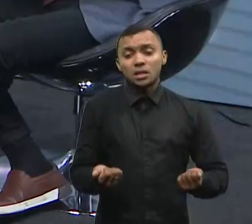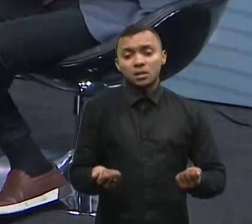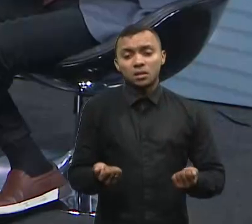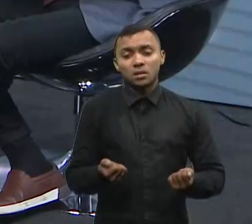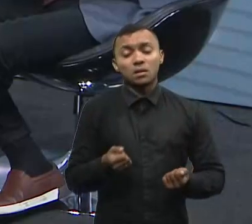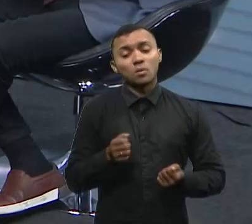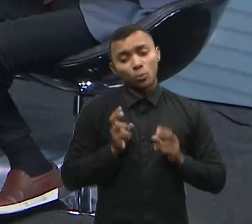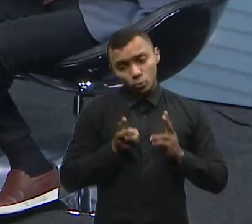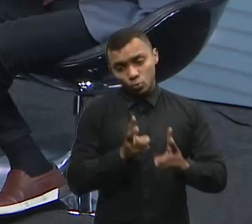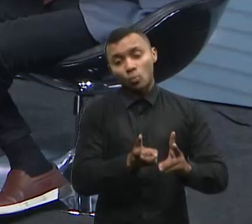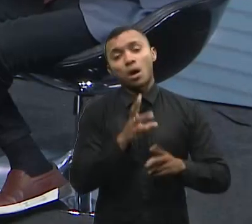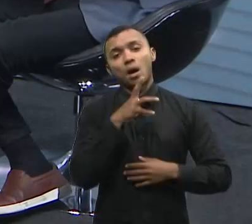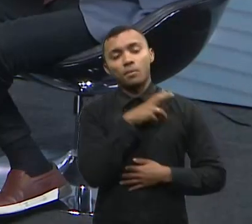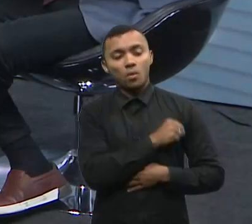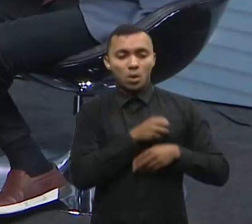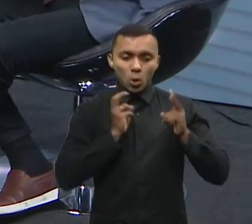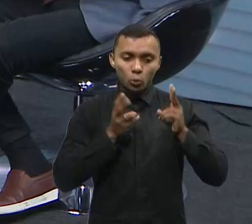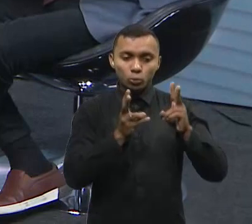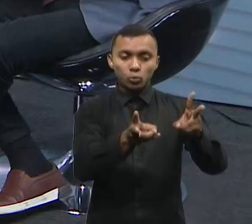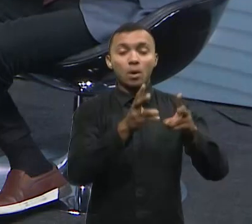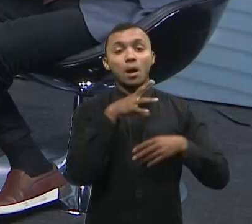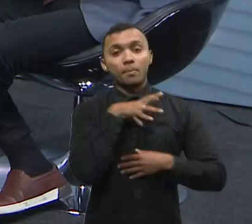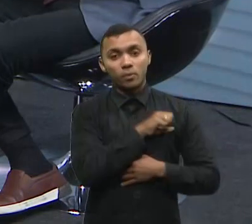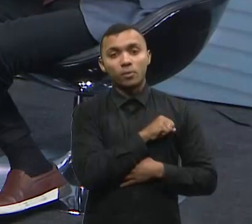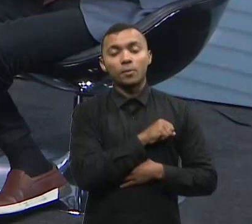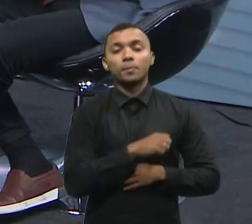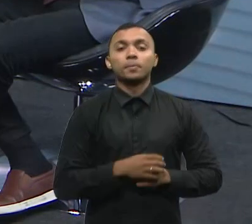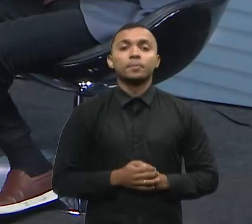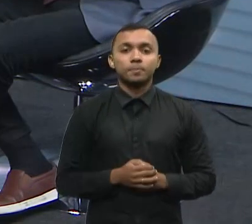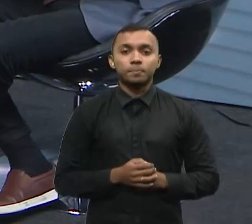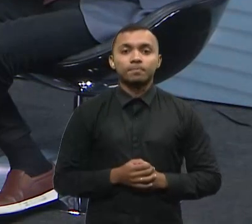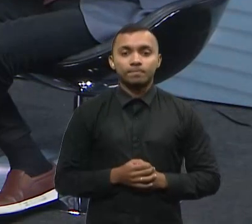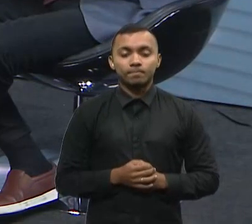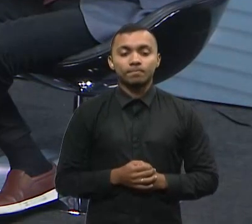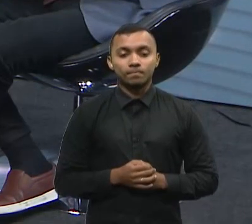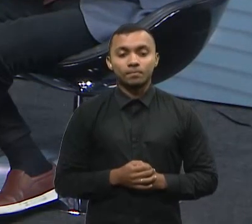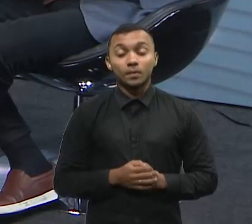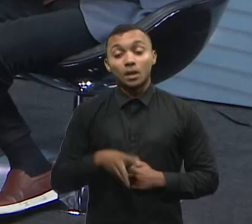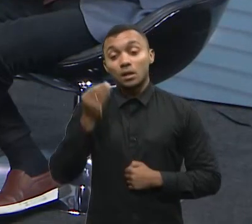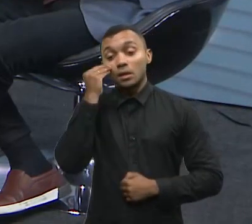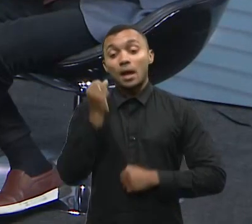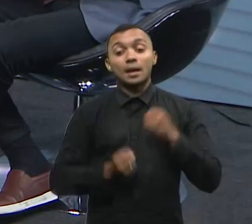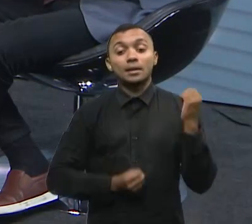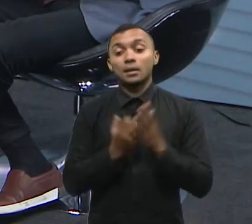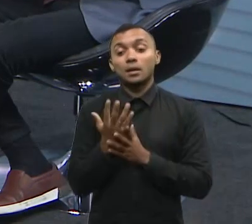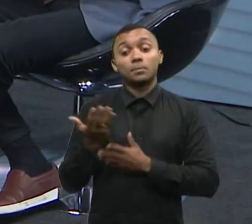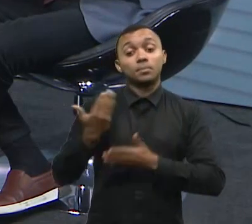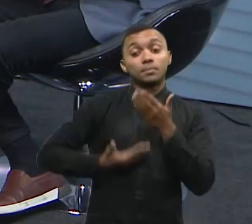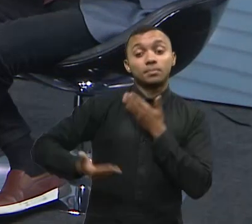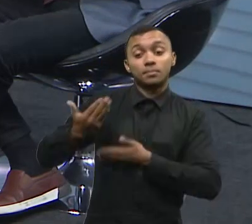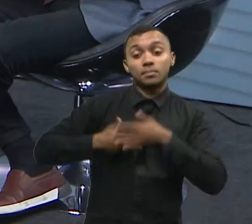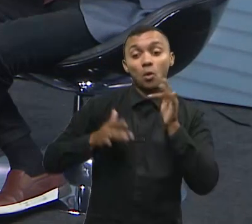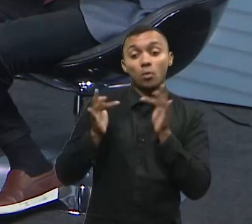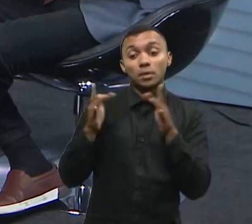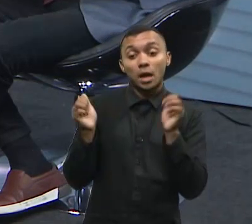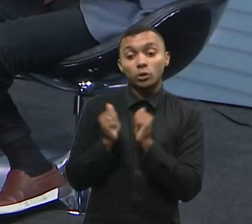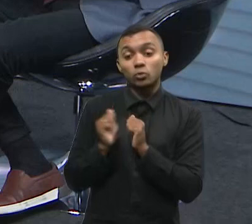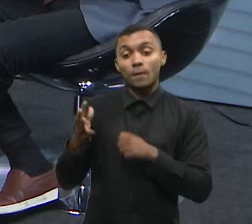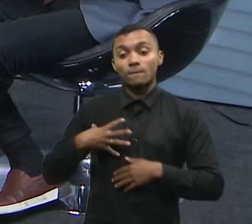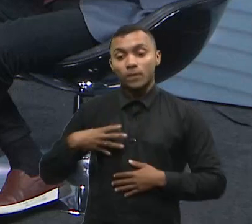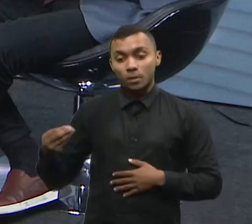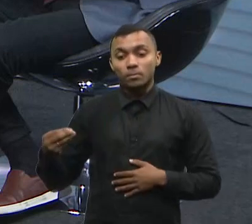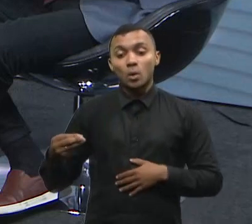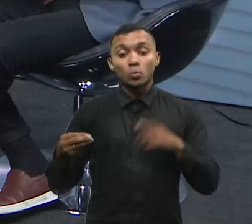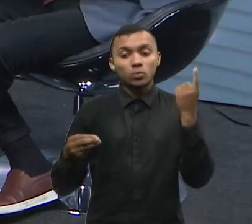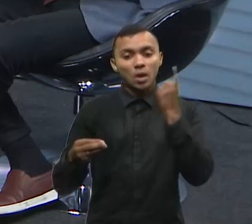amor de mãe. Com o mesmo amor. E aí passar a construir uma relação com esse filho. Então, ela vai